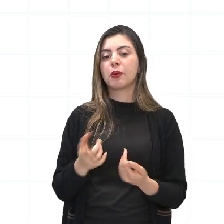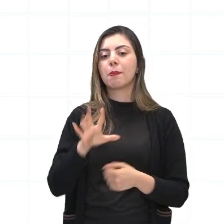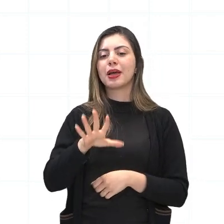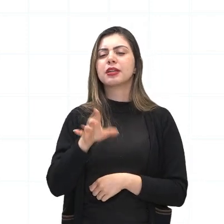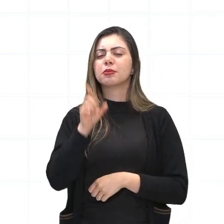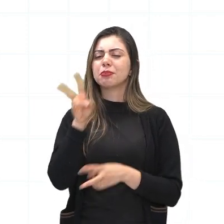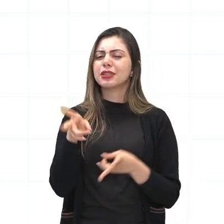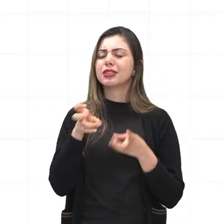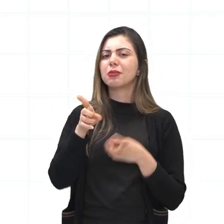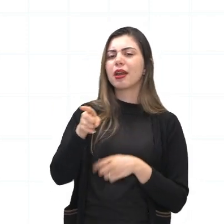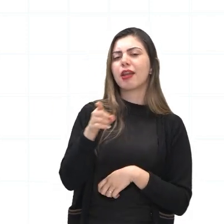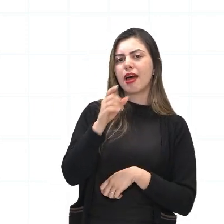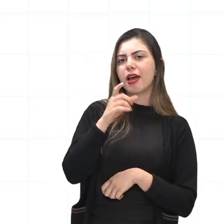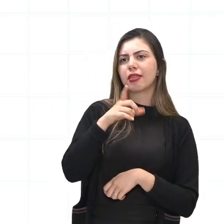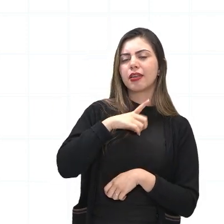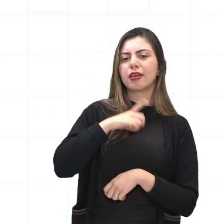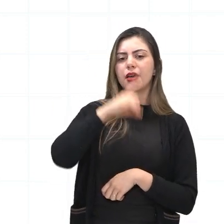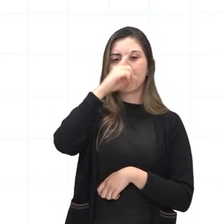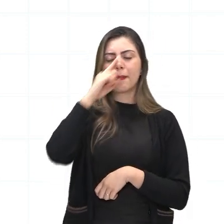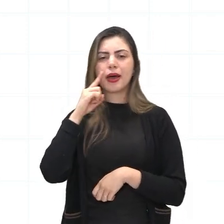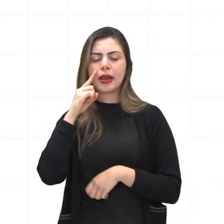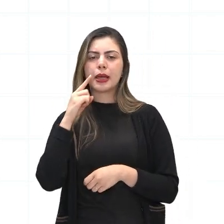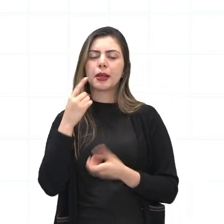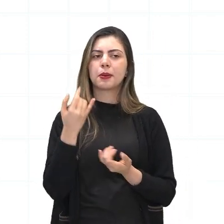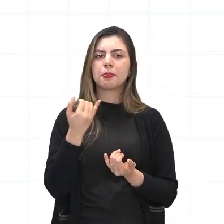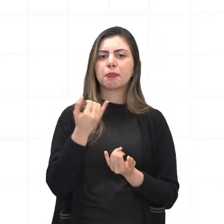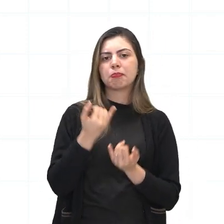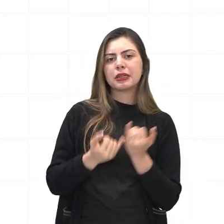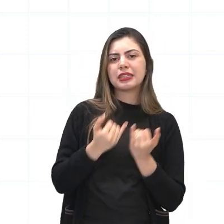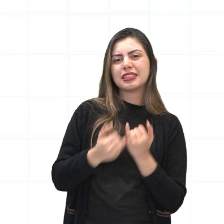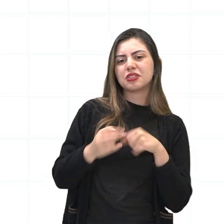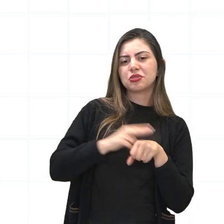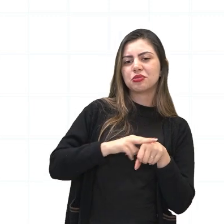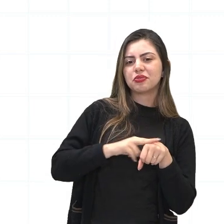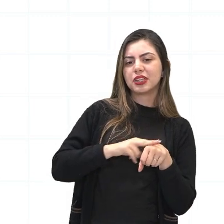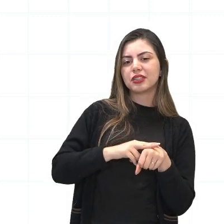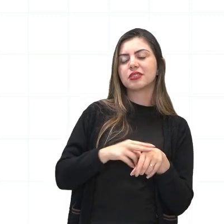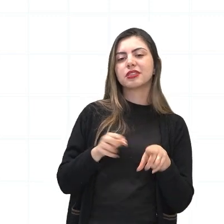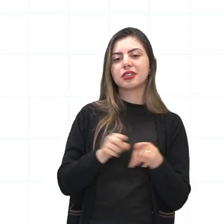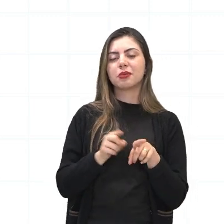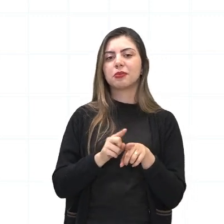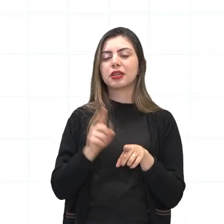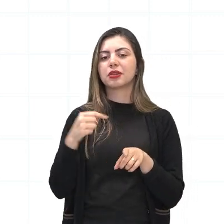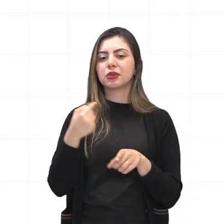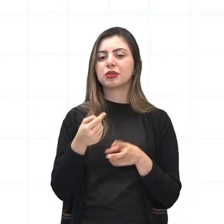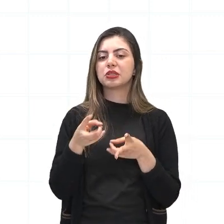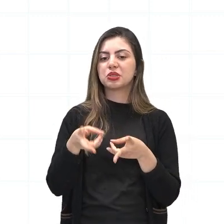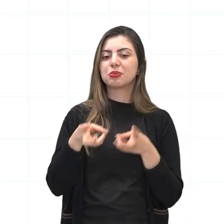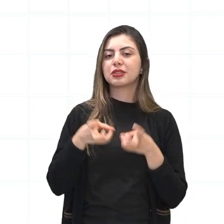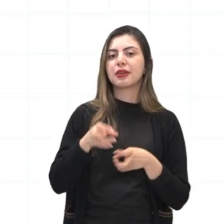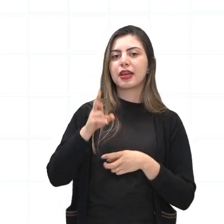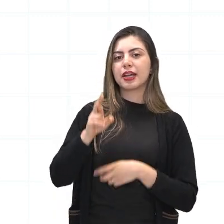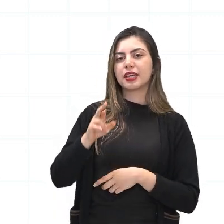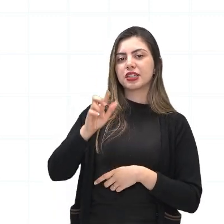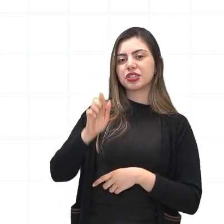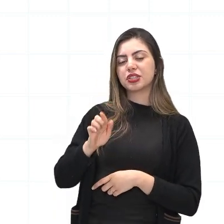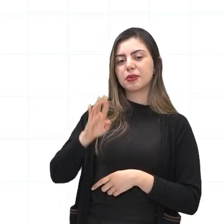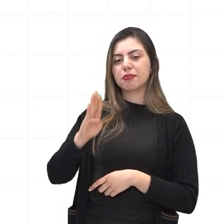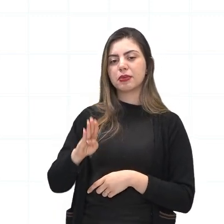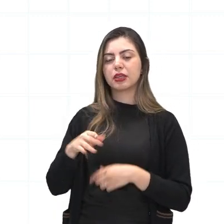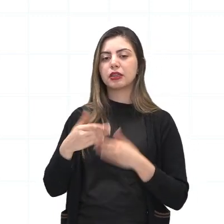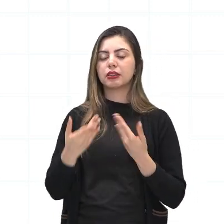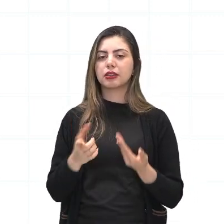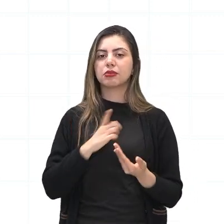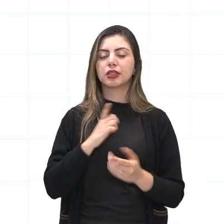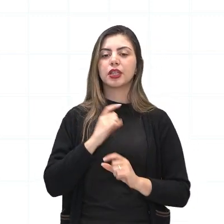é muito próximo ao verde, também podemos ver além da teoria RGB, que é ali o vermelho, o